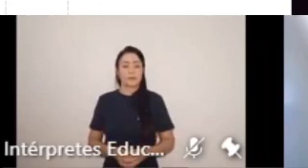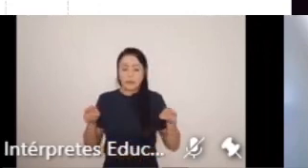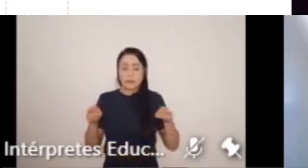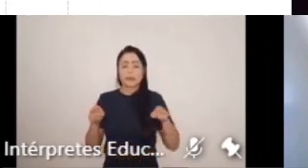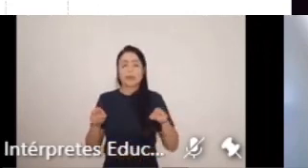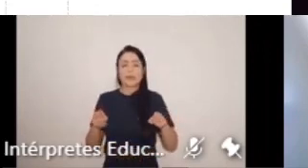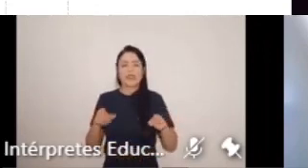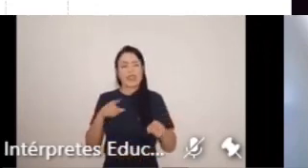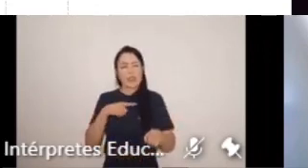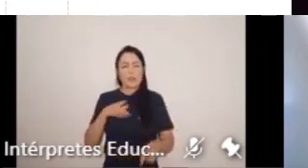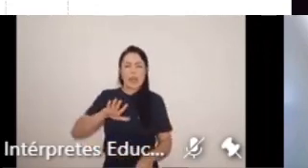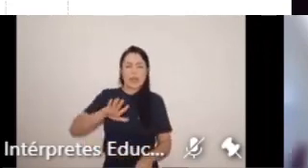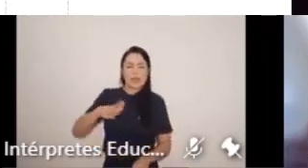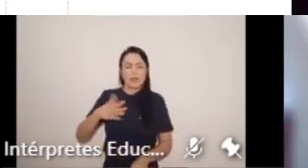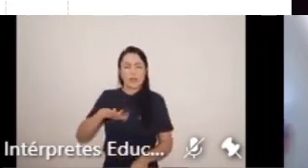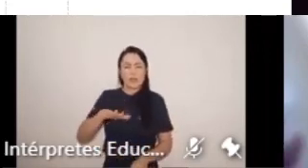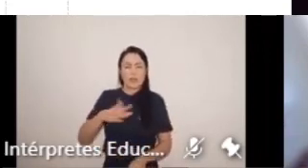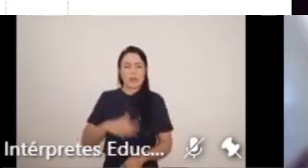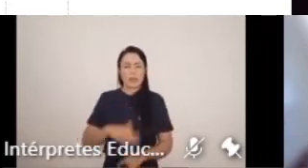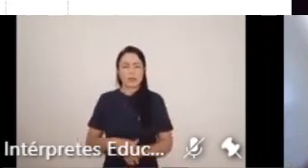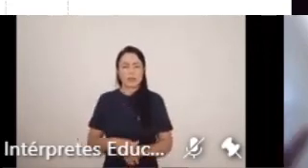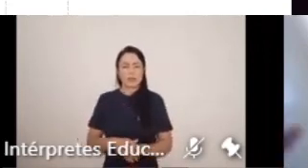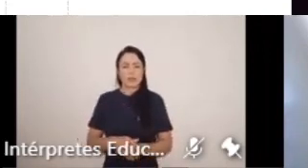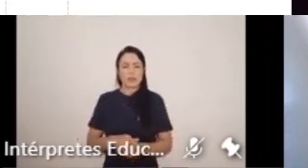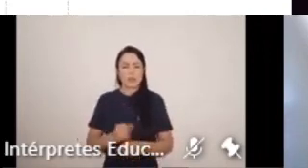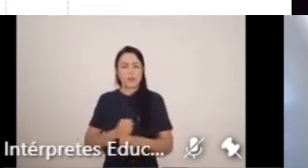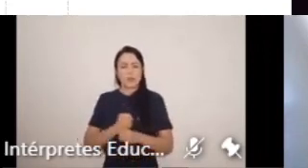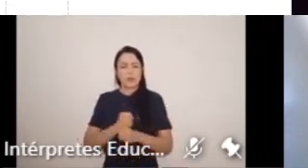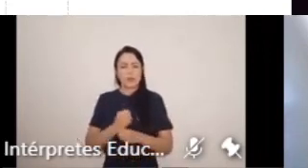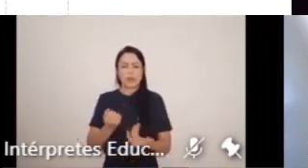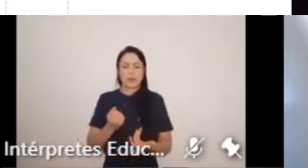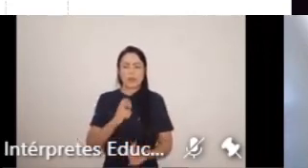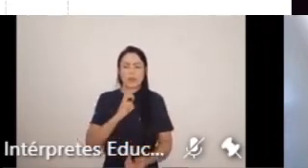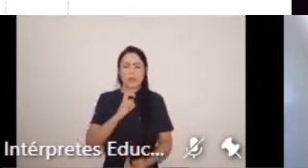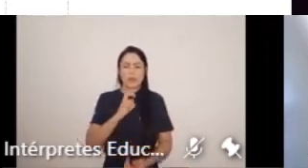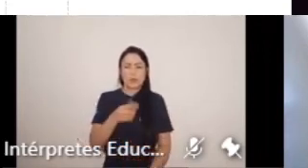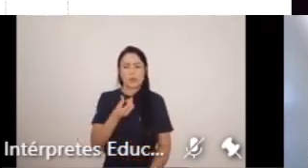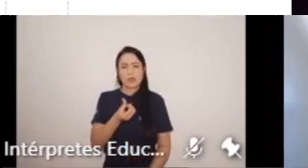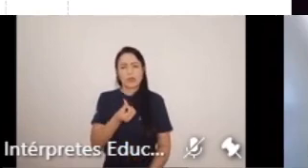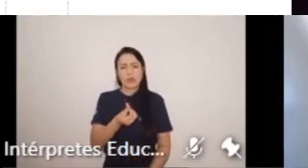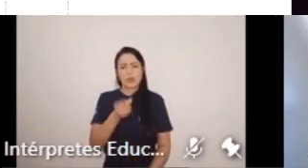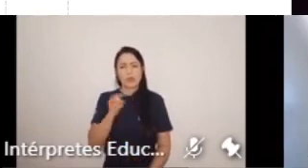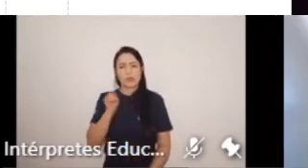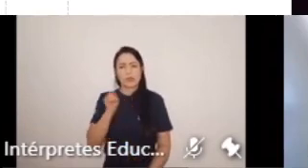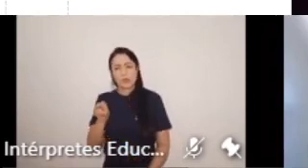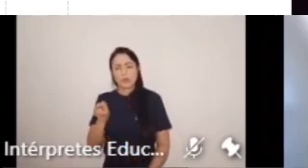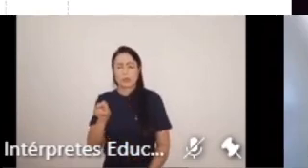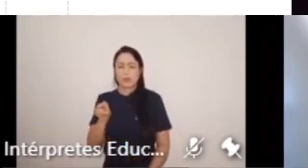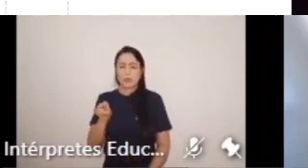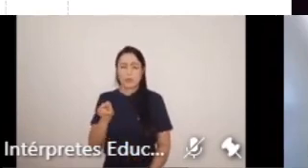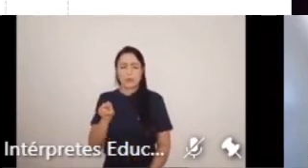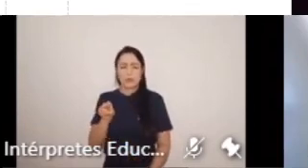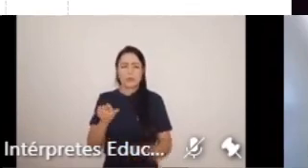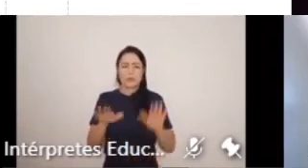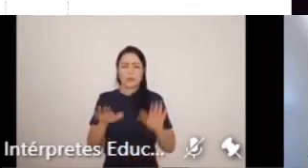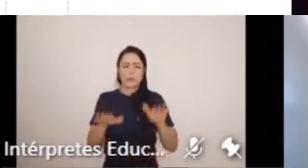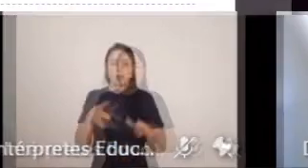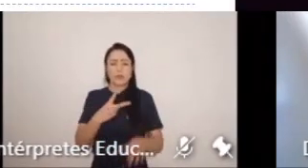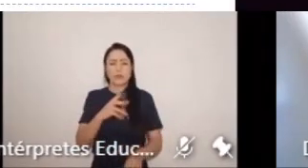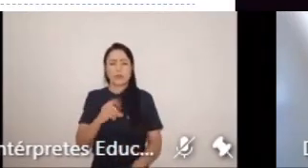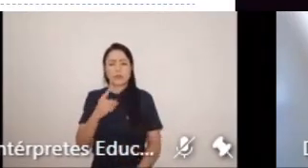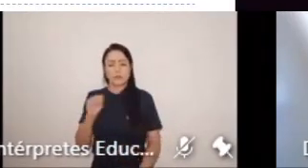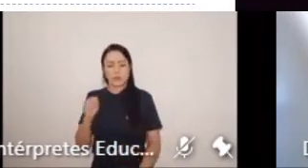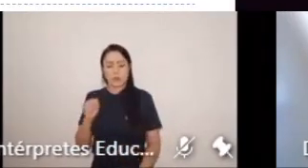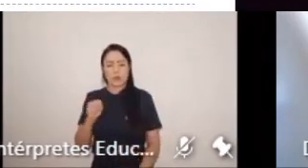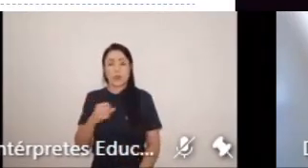média de alguns anos 5 mil, outros 6 mil. Em 2018, que foi o último ano consolidado, quase 4 mil